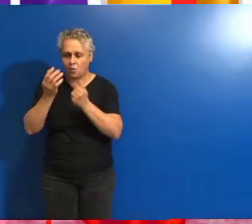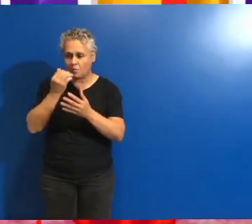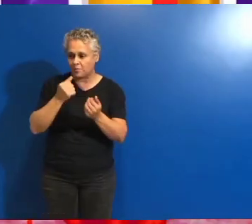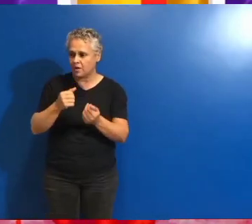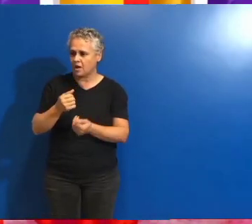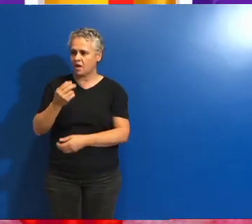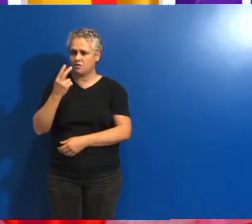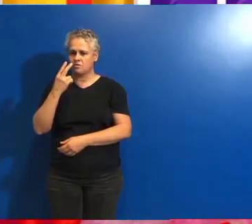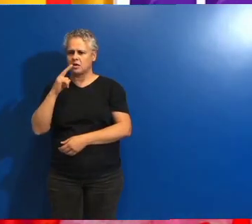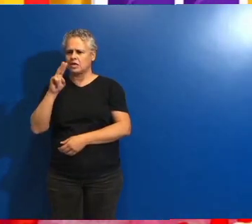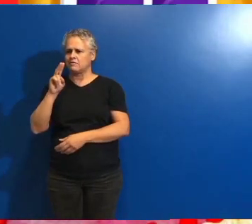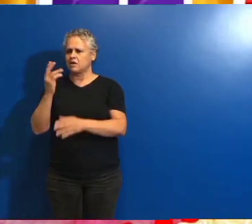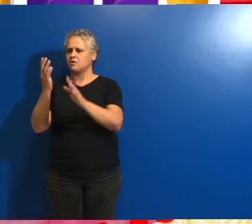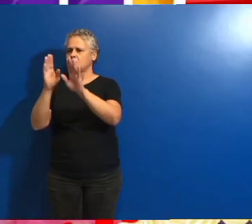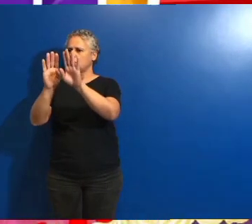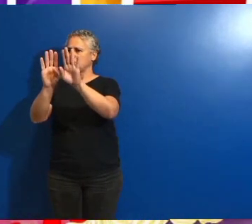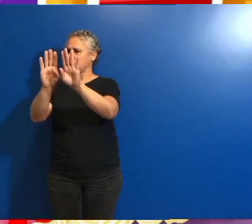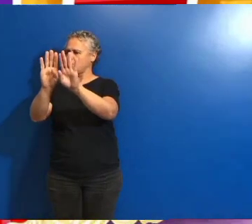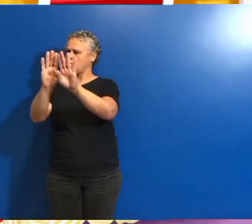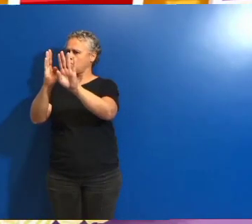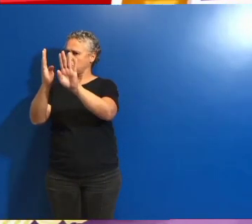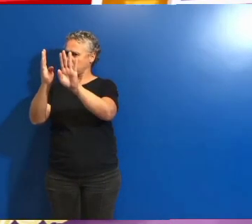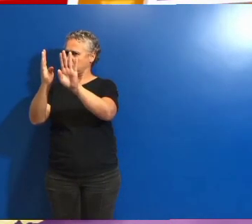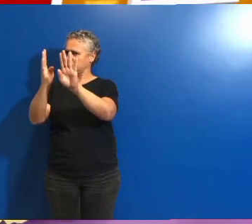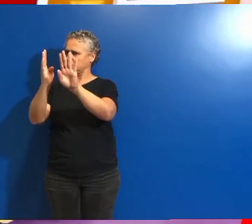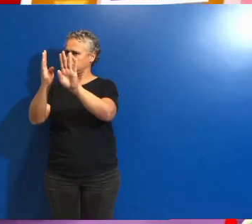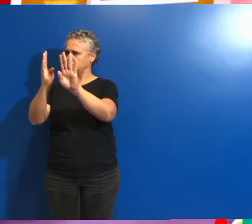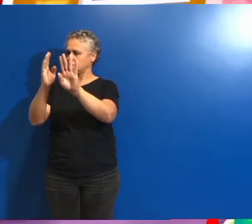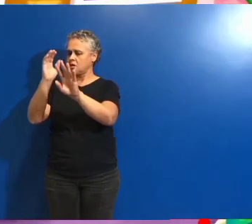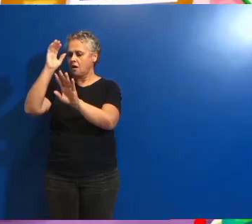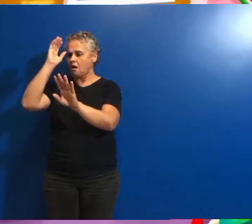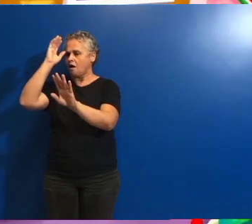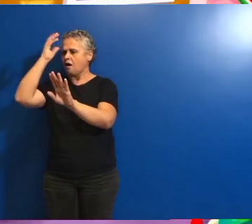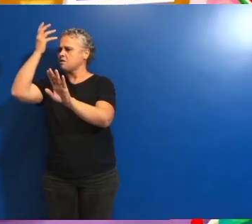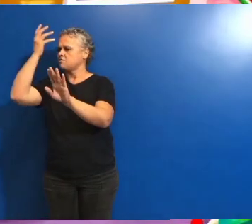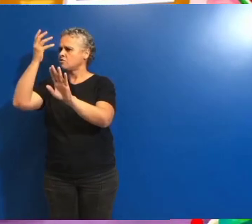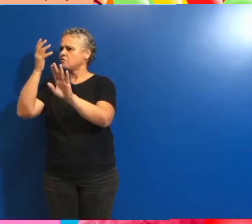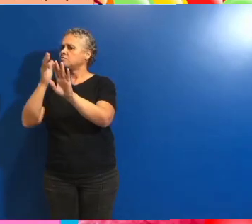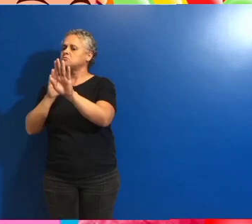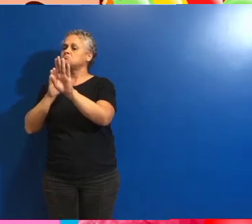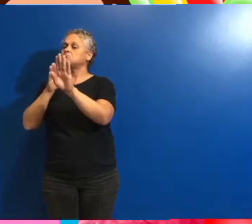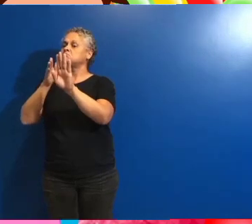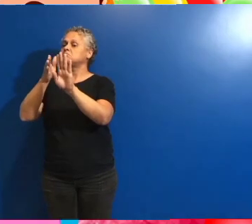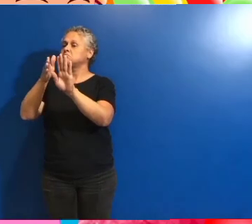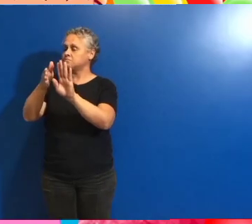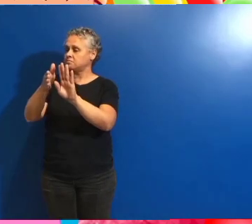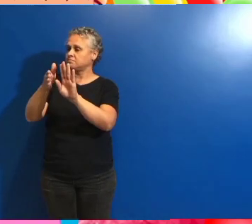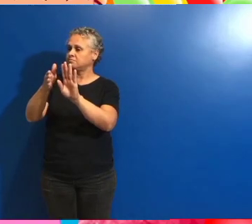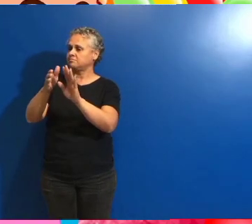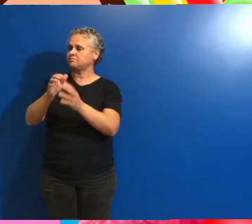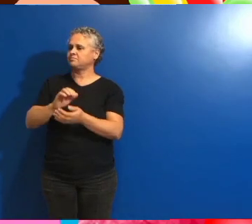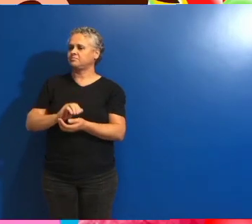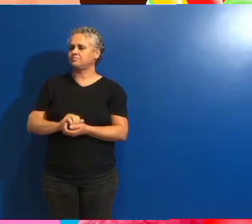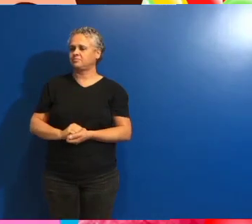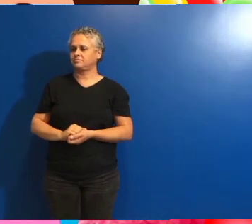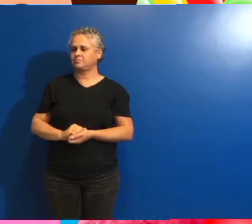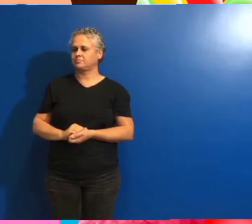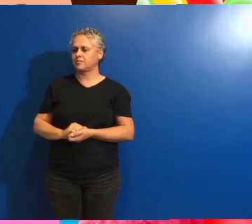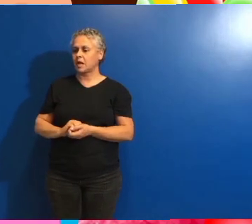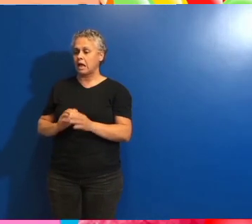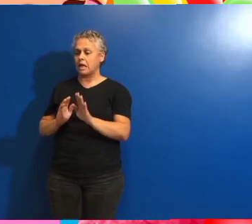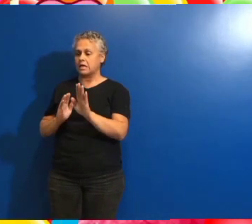Maria diz. Quando terminaram, viram a porta da casa e decidiram entrar, esperando muito mais para comer e